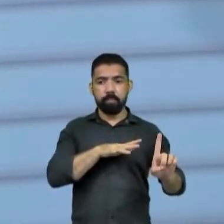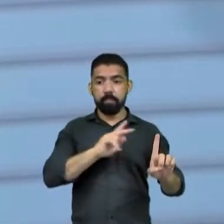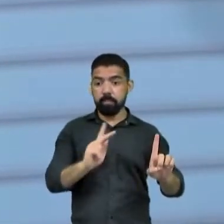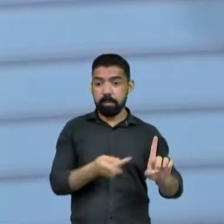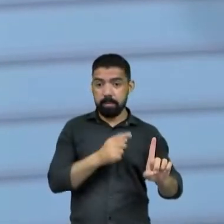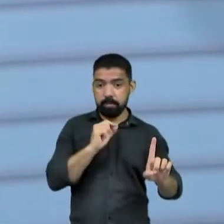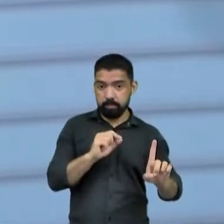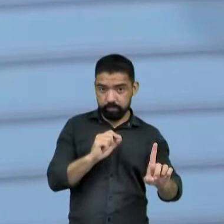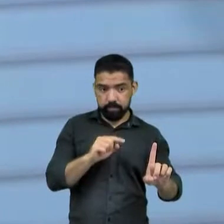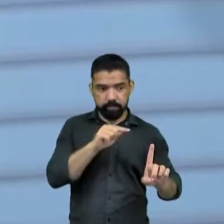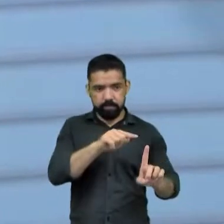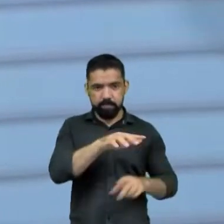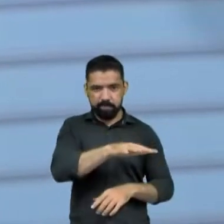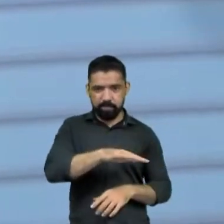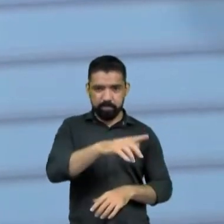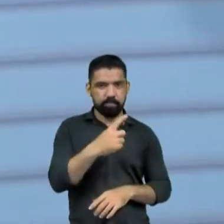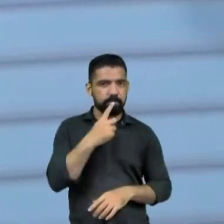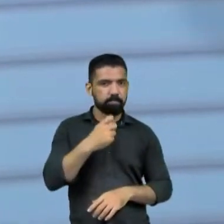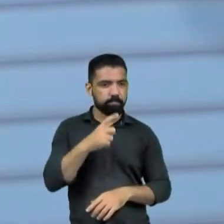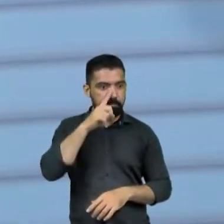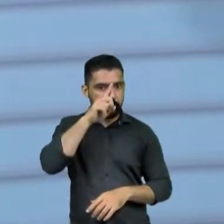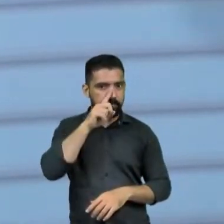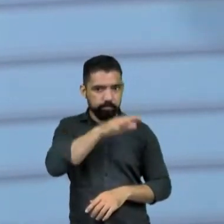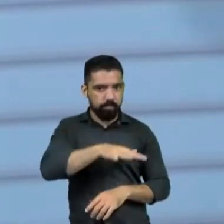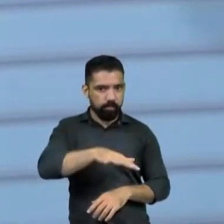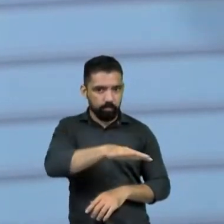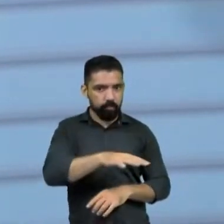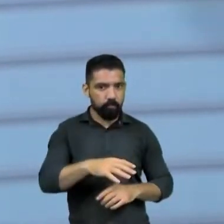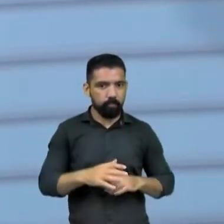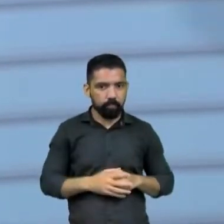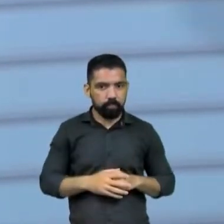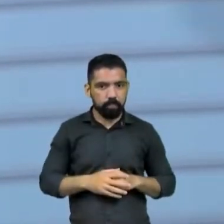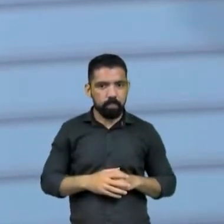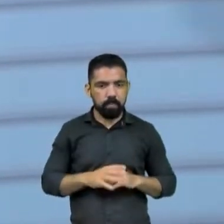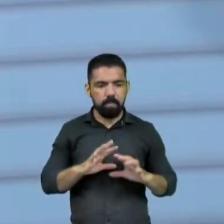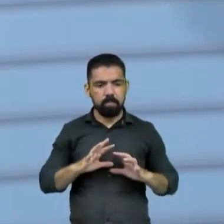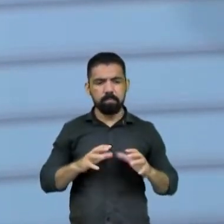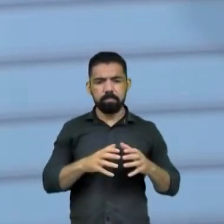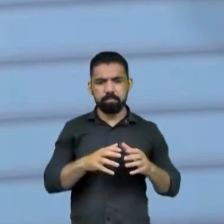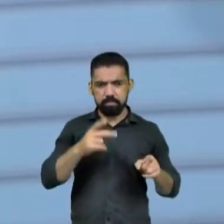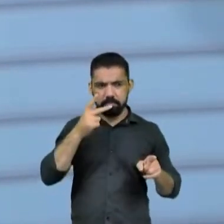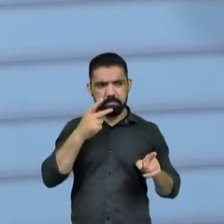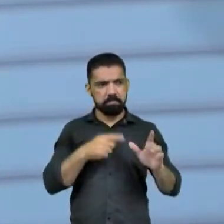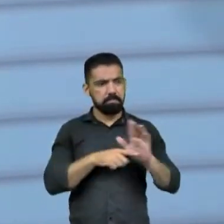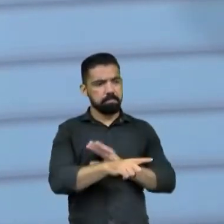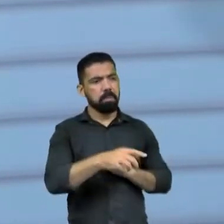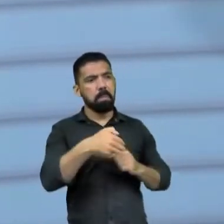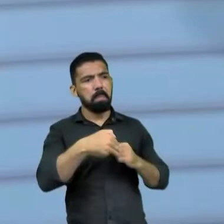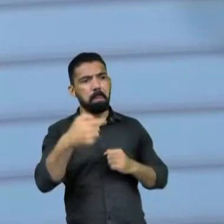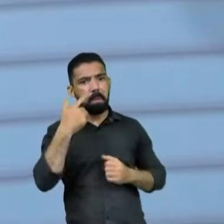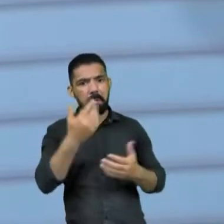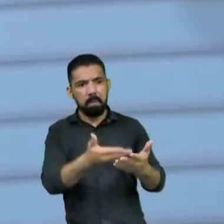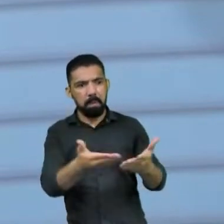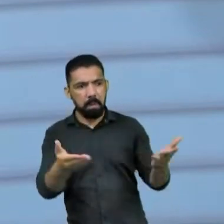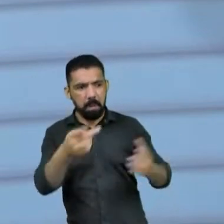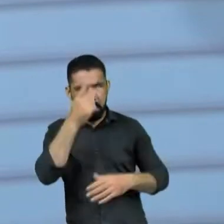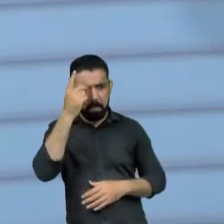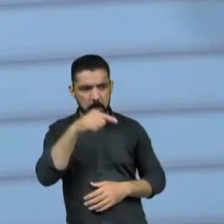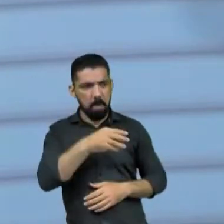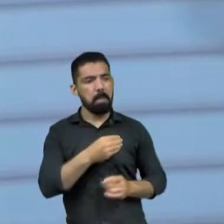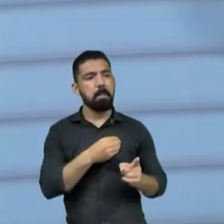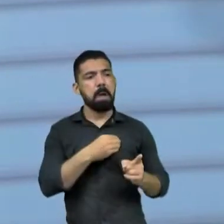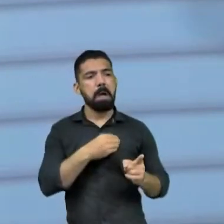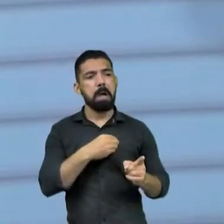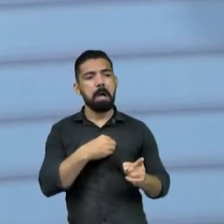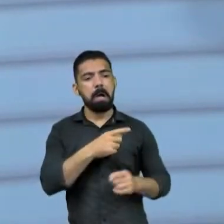pela pela zona vermelha da cidade né E os seus discípulos mestre homens pecadores à procura